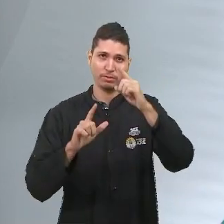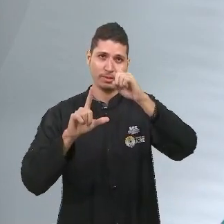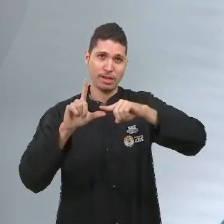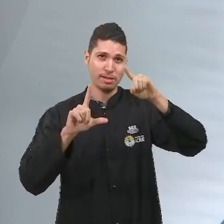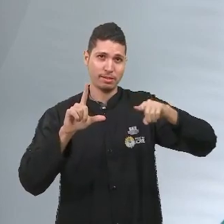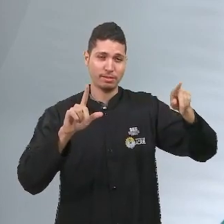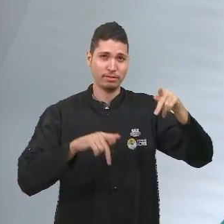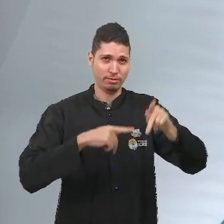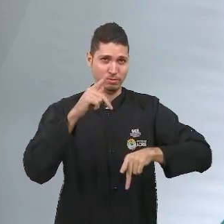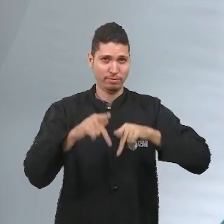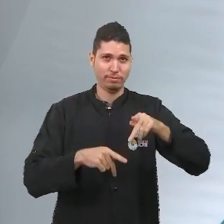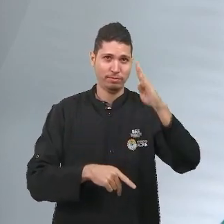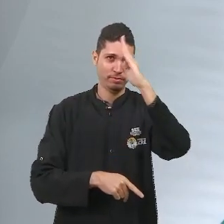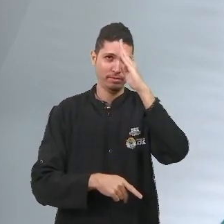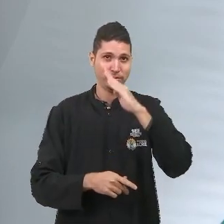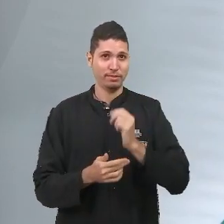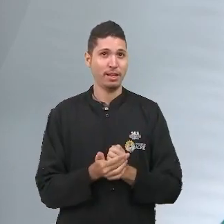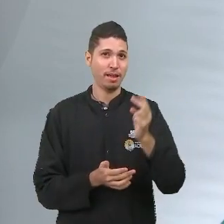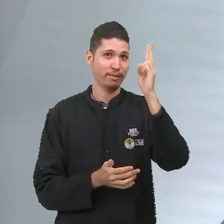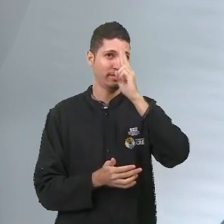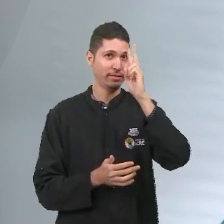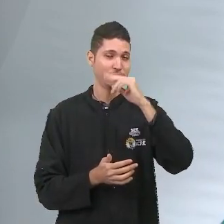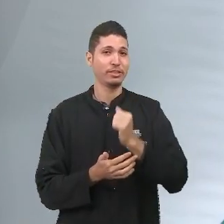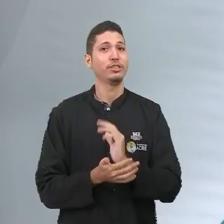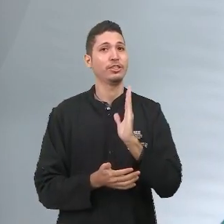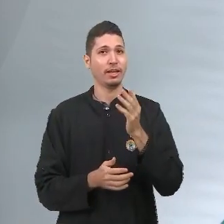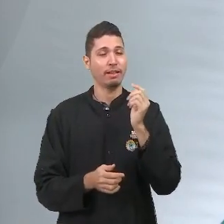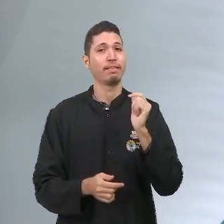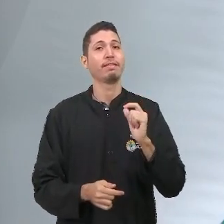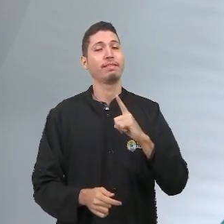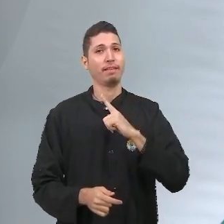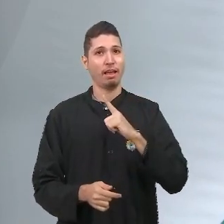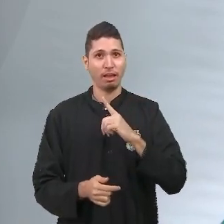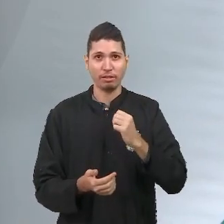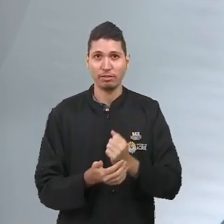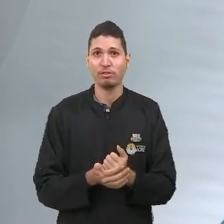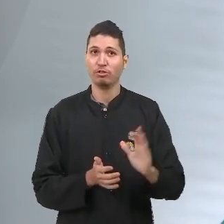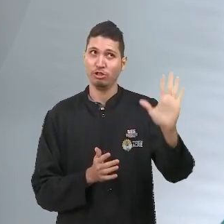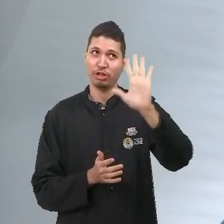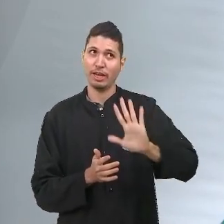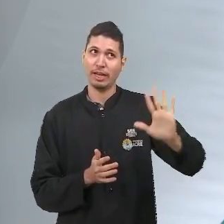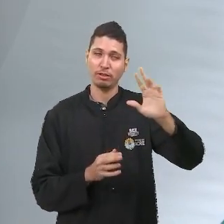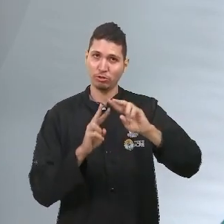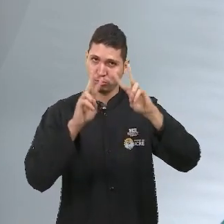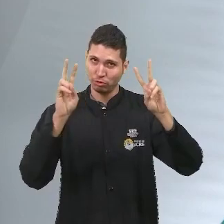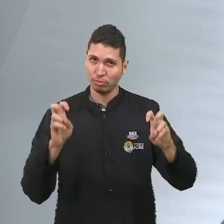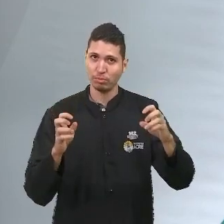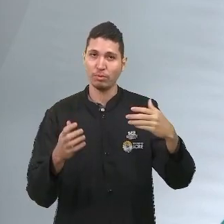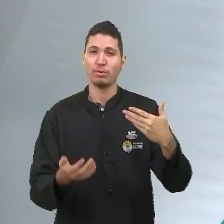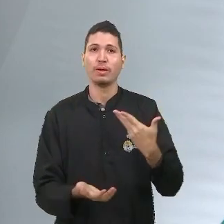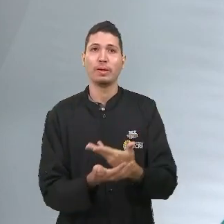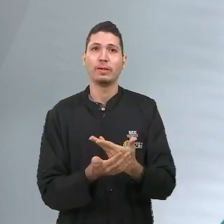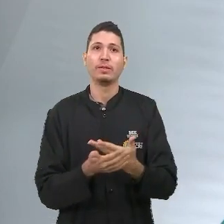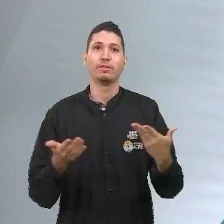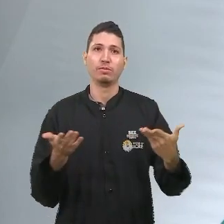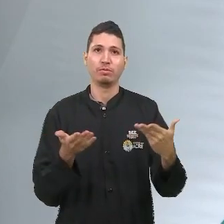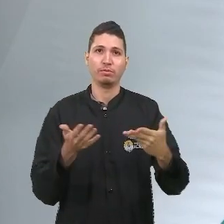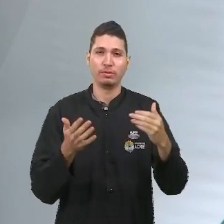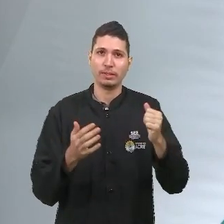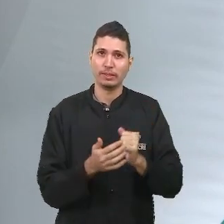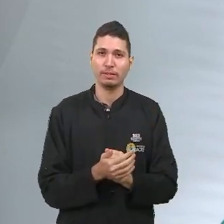Brasil. Lembrando a você que já tem uma aula gravada sobre demografia de forma geral, as teorias demográficas, os